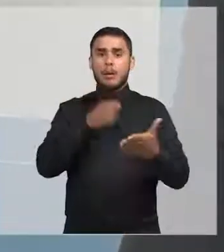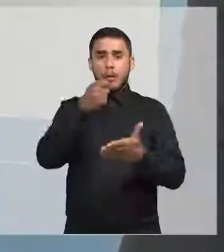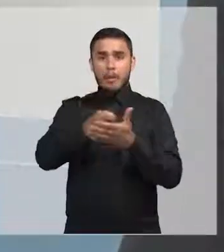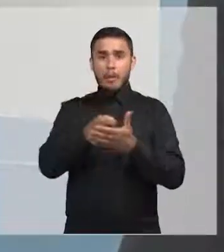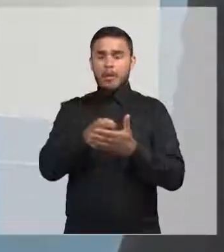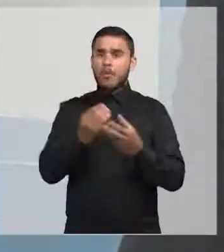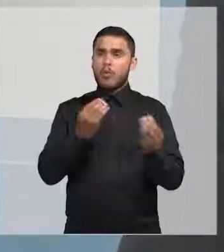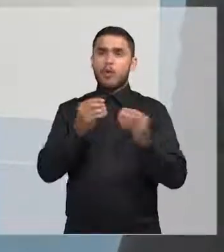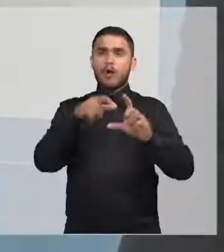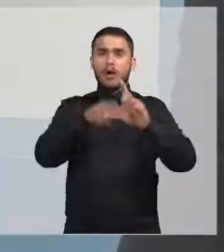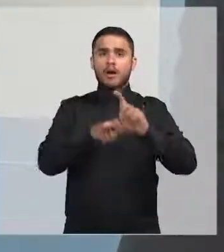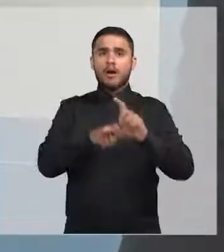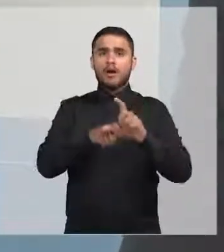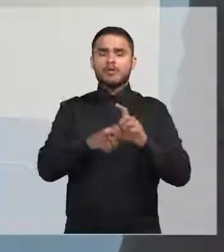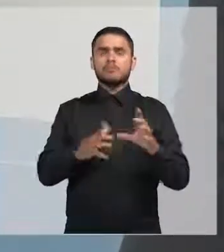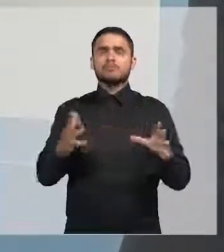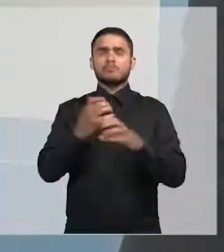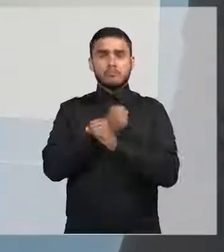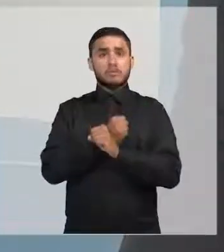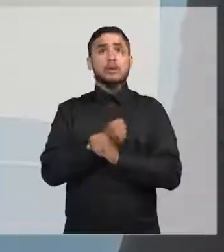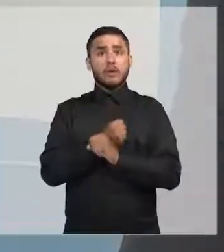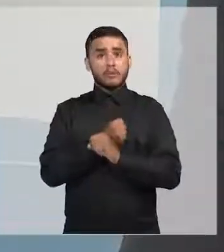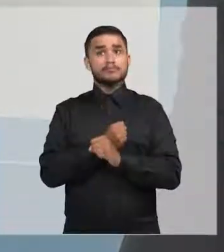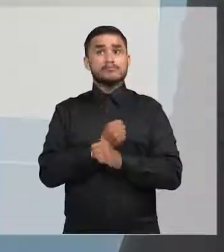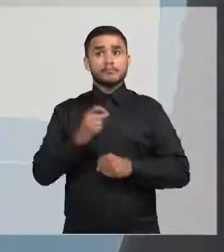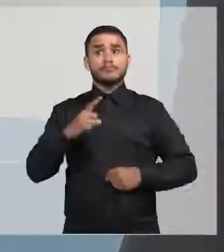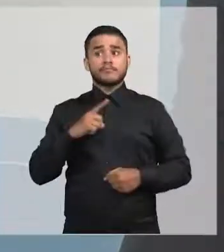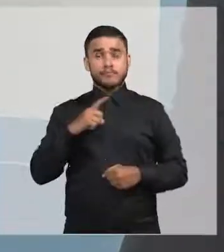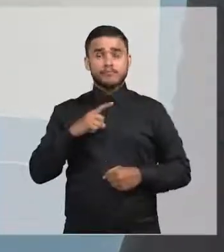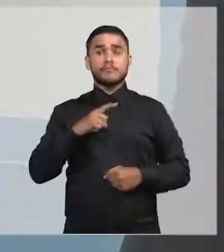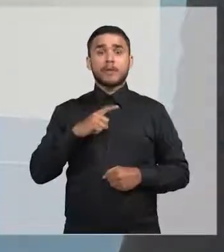serviço da dívida um plano Marshall. O